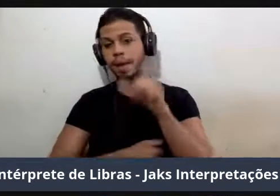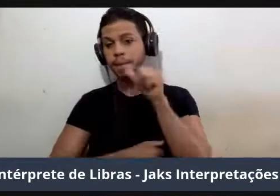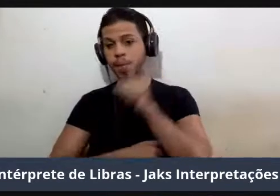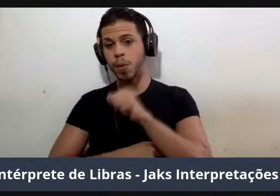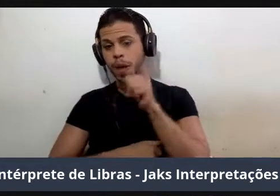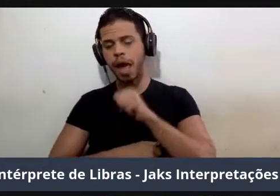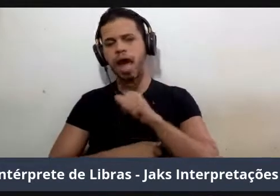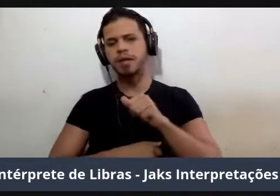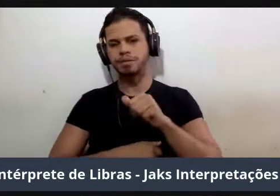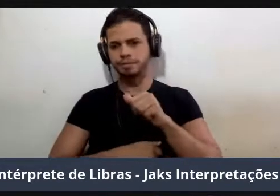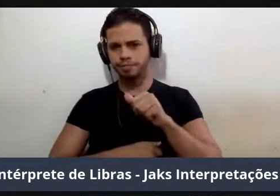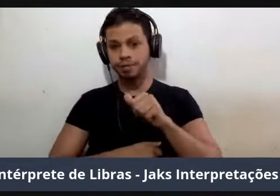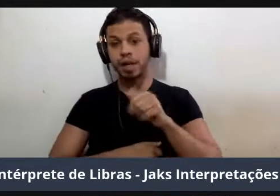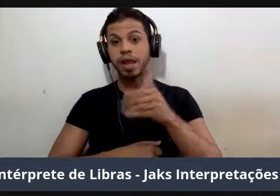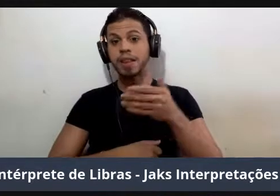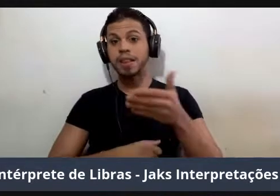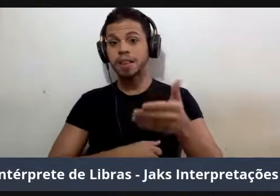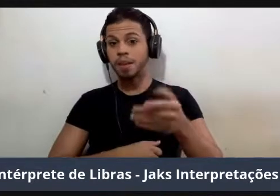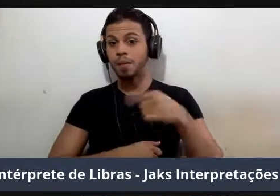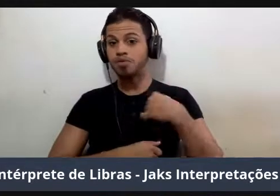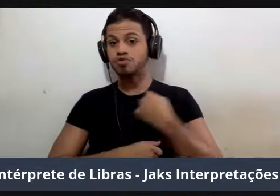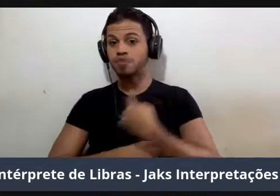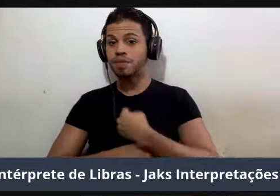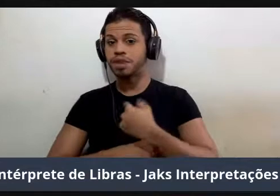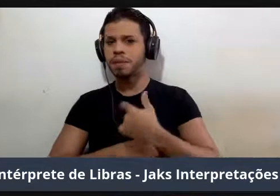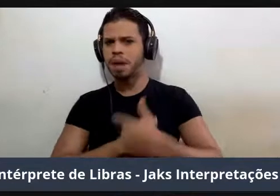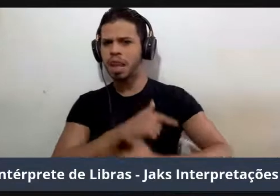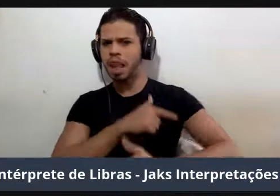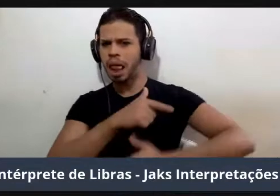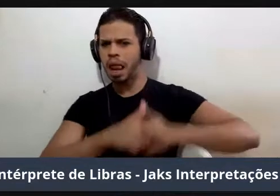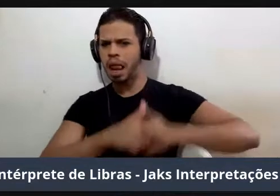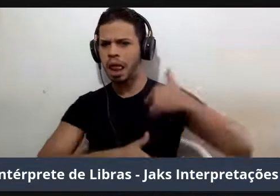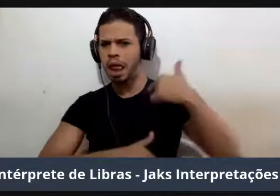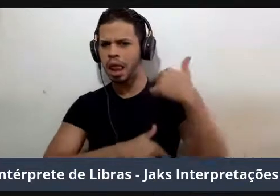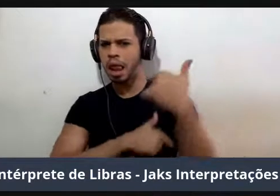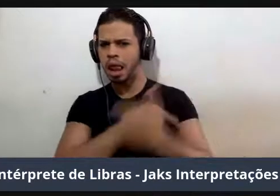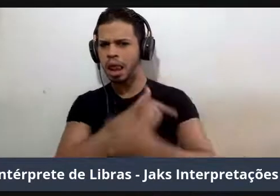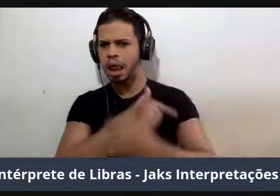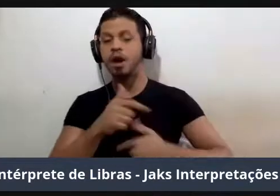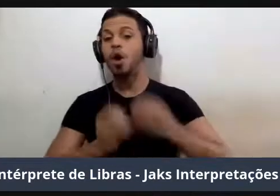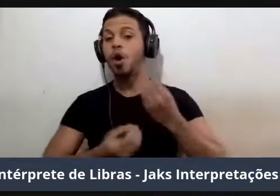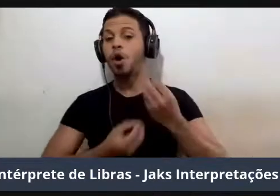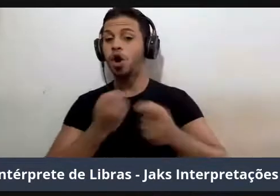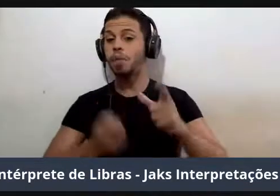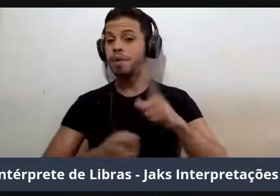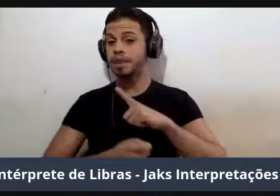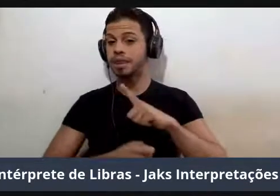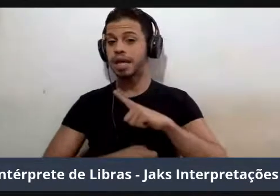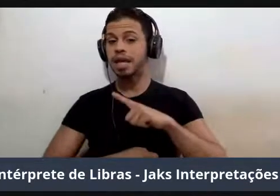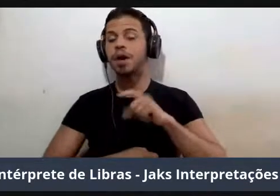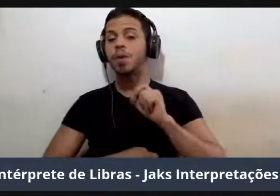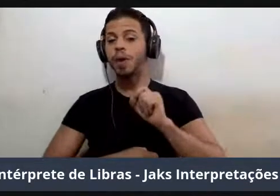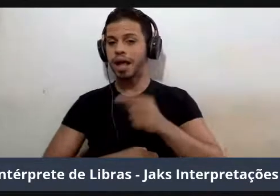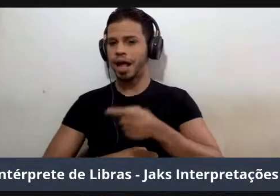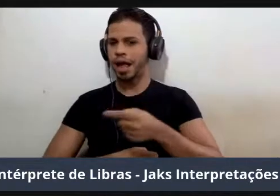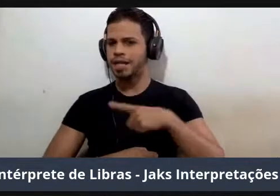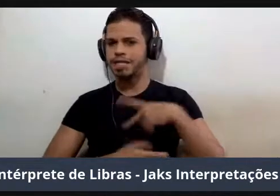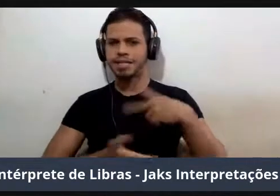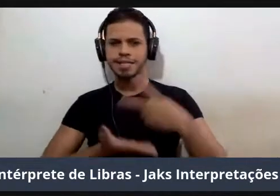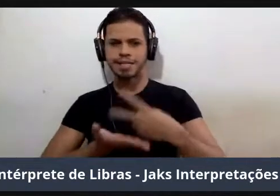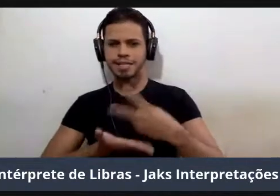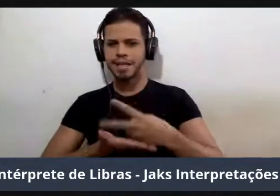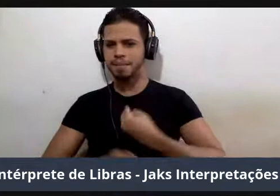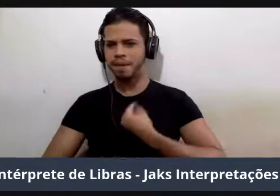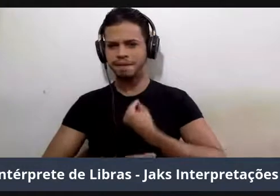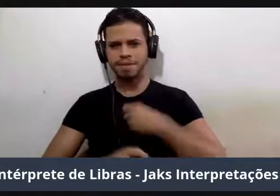e aí a gente foi trabalhando, e como eles viram que as parteiras sempre estavam fazendo